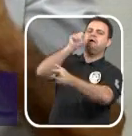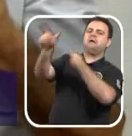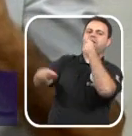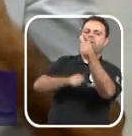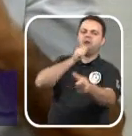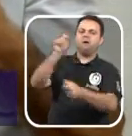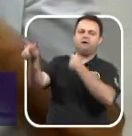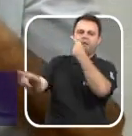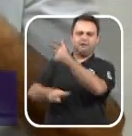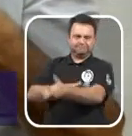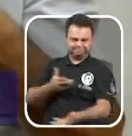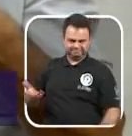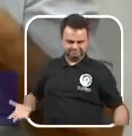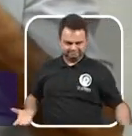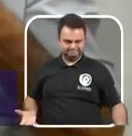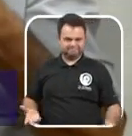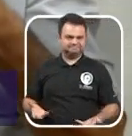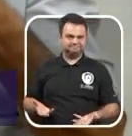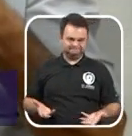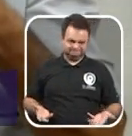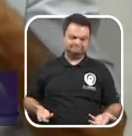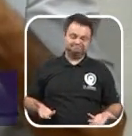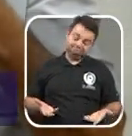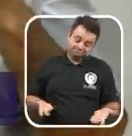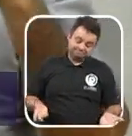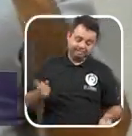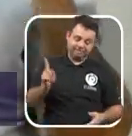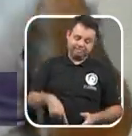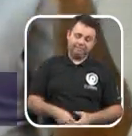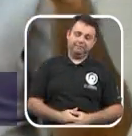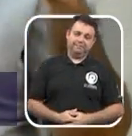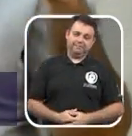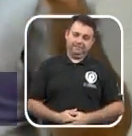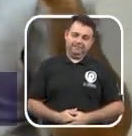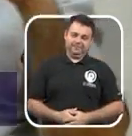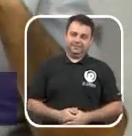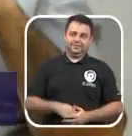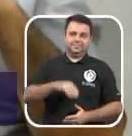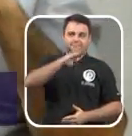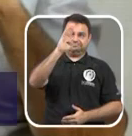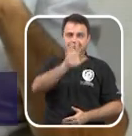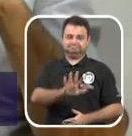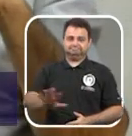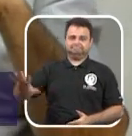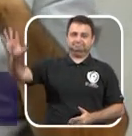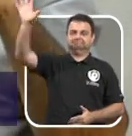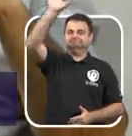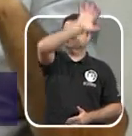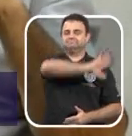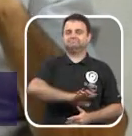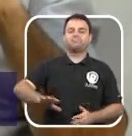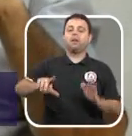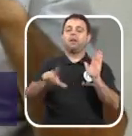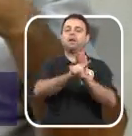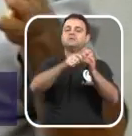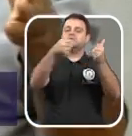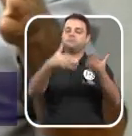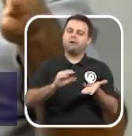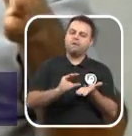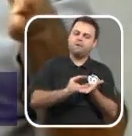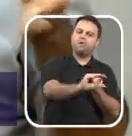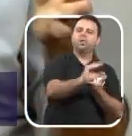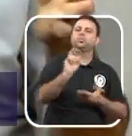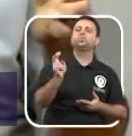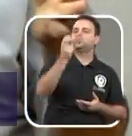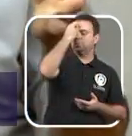pessoas ficavam chocadas, não é possível que... É isso. O que preconiza o Sistema Nacional é 1% pelo menos. Aqui